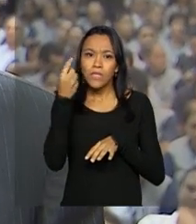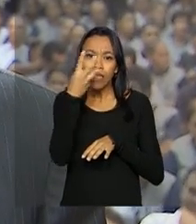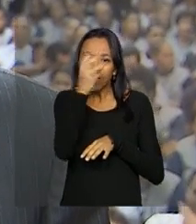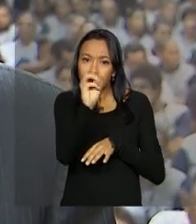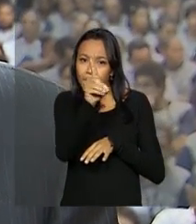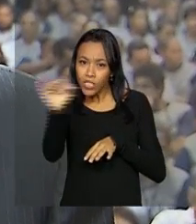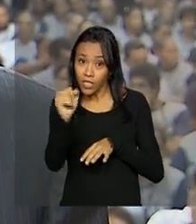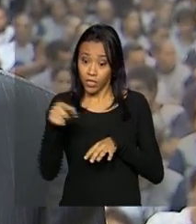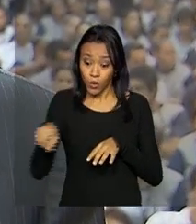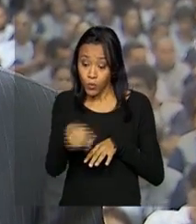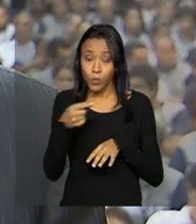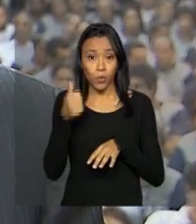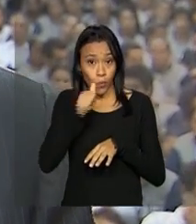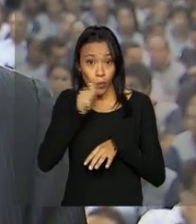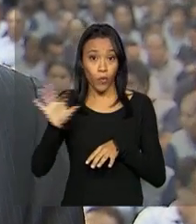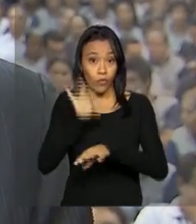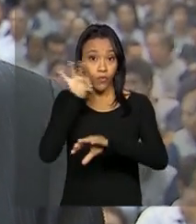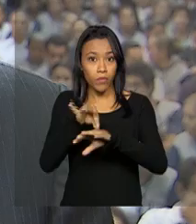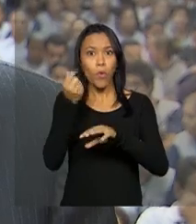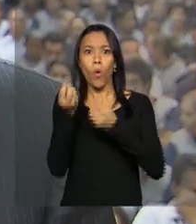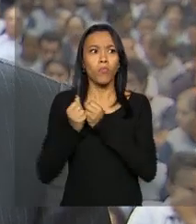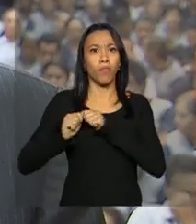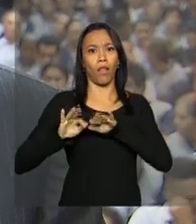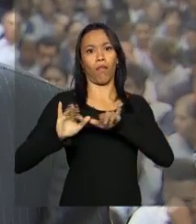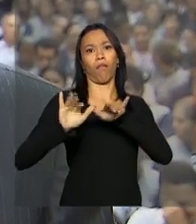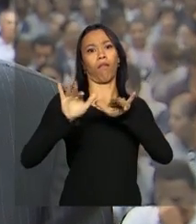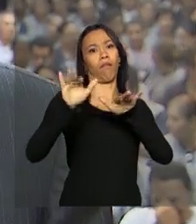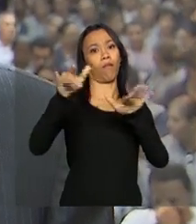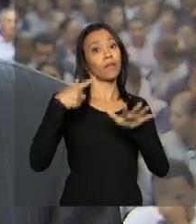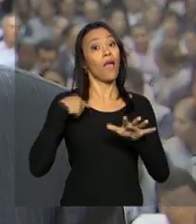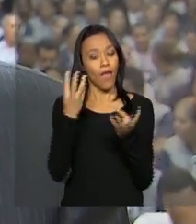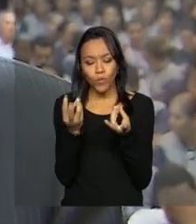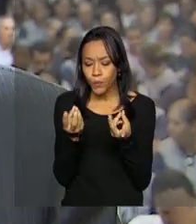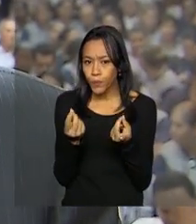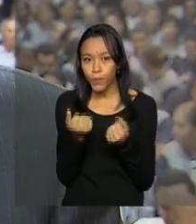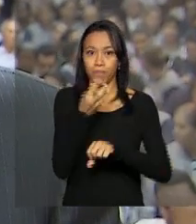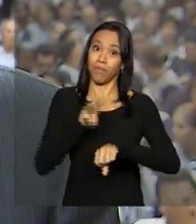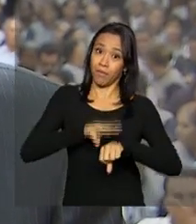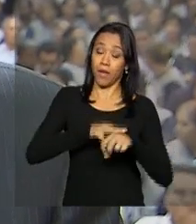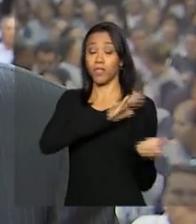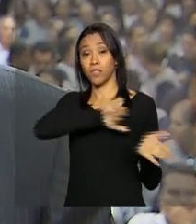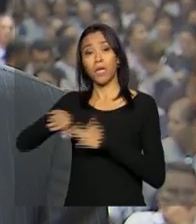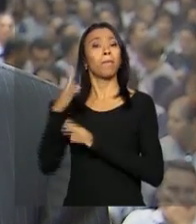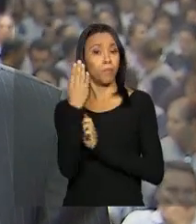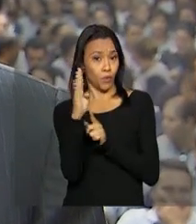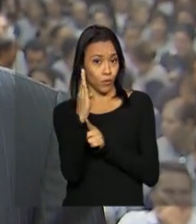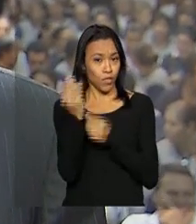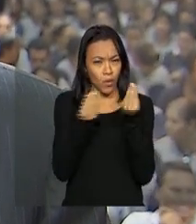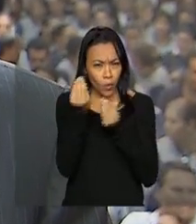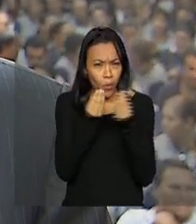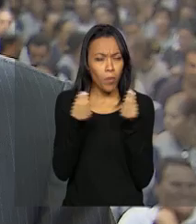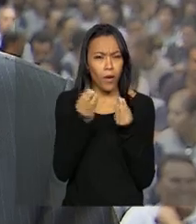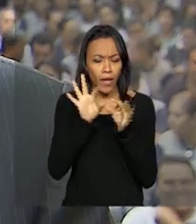nasce metade fêmeo e cada um põe 400 Em que velocidade nós temos de expansão isso é um cálculo estatístico com a Biologia a morfologia do